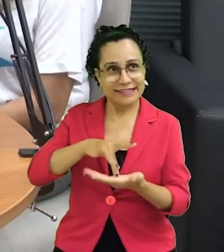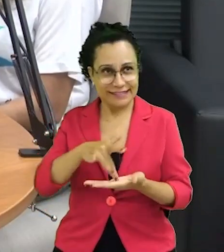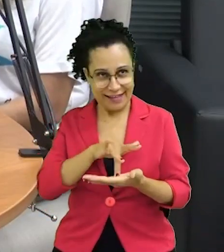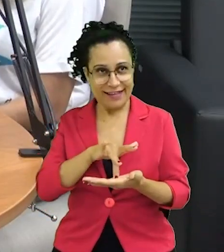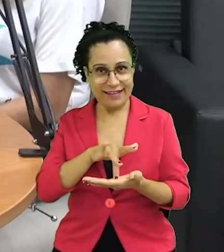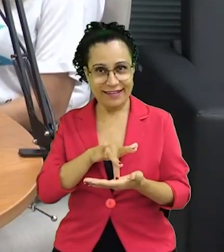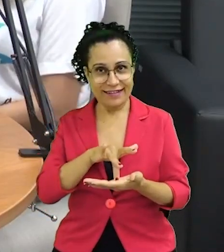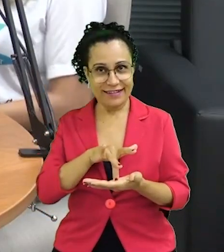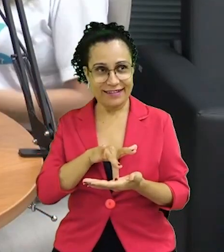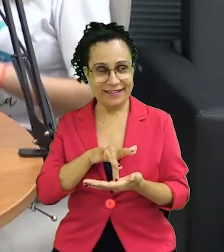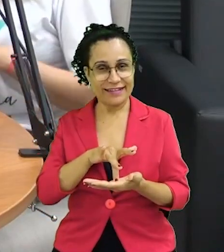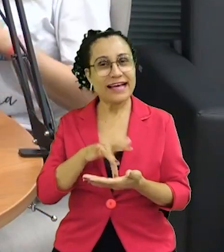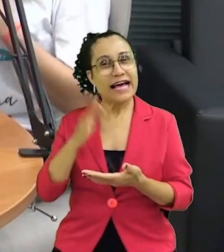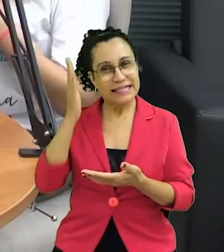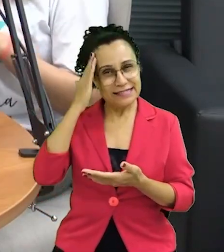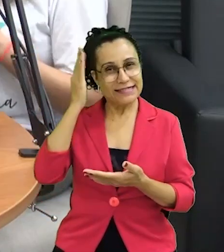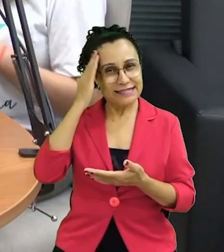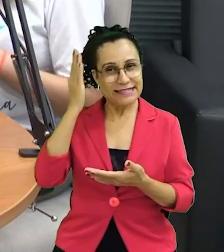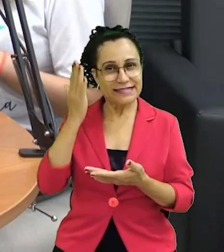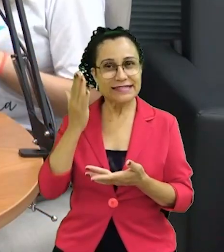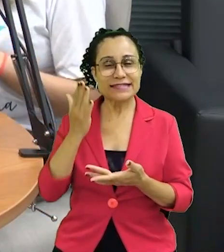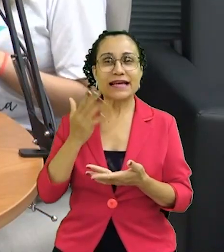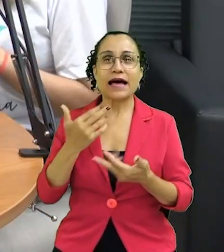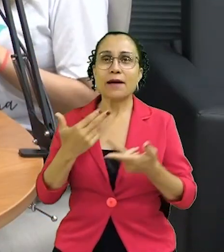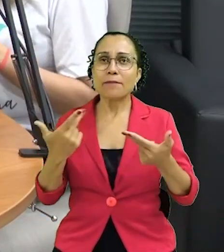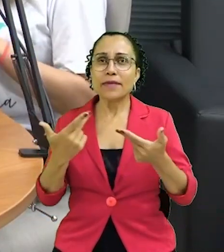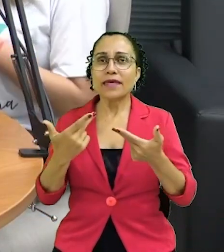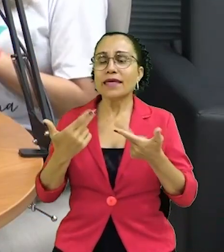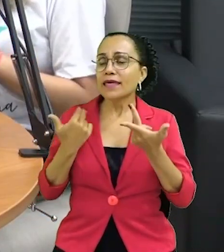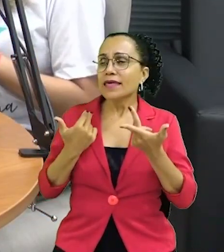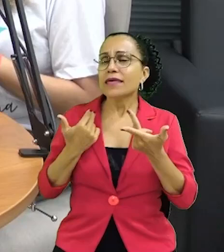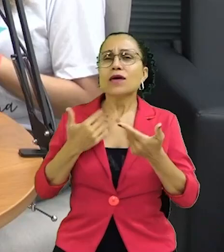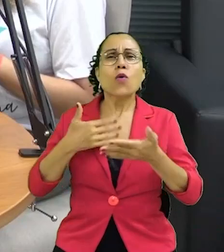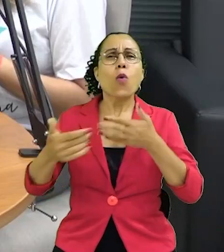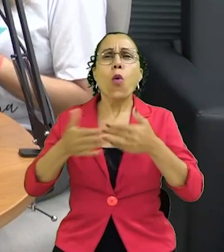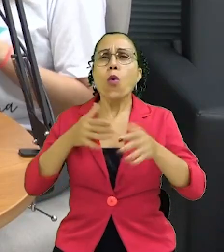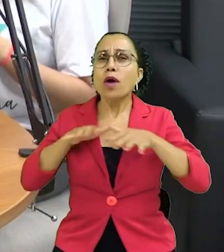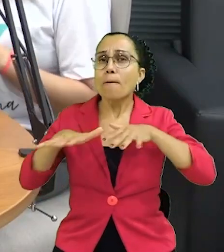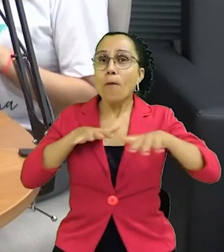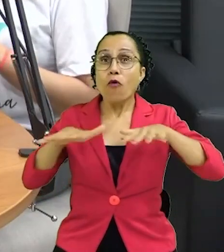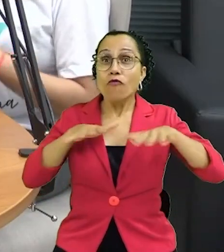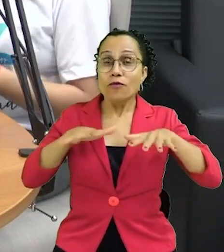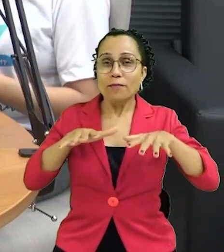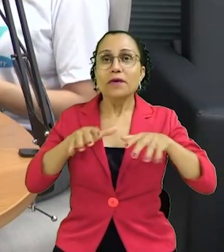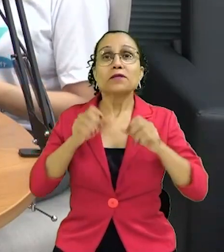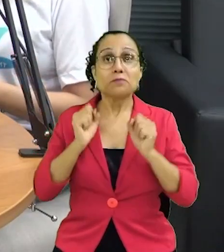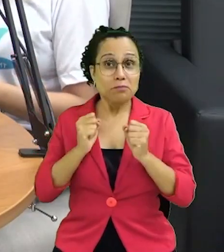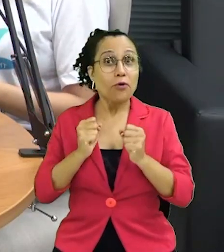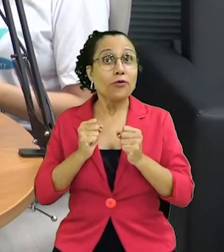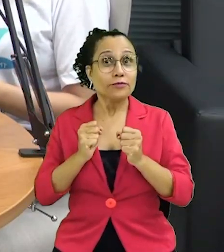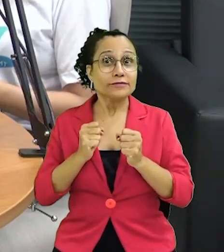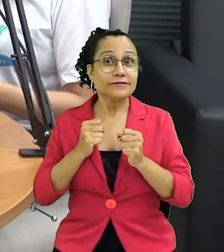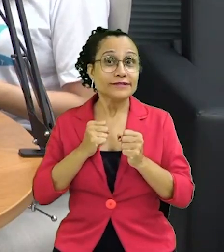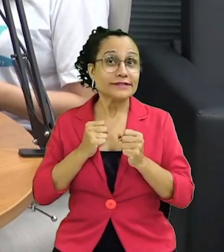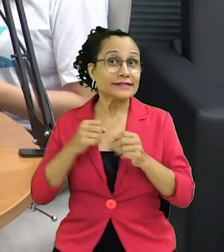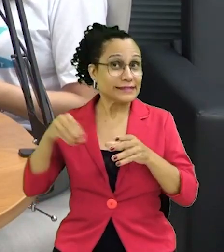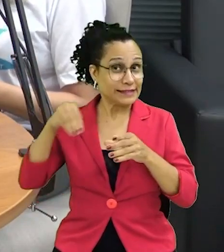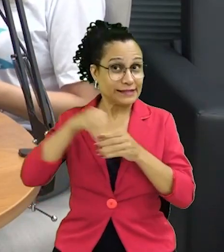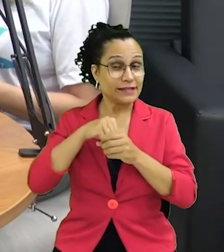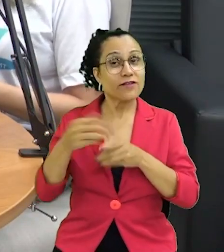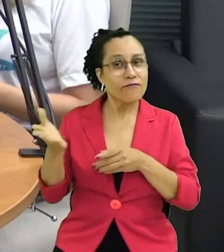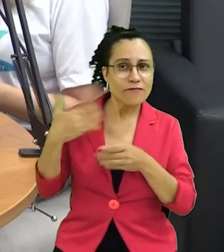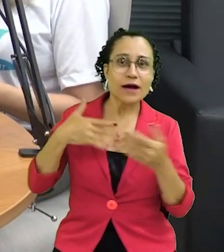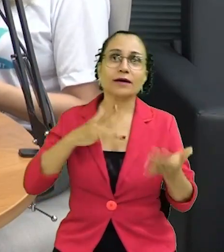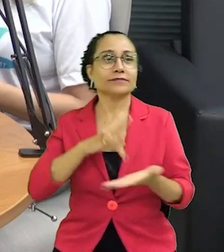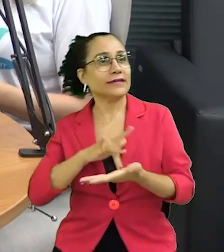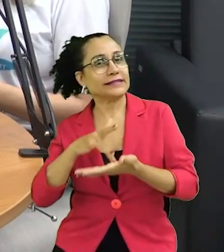dançar. Sabe aquela coisa de todo passo conta? Qualquer movimento conta? É assim que a gente sai do sedentarismo. Vamos